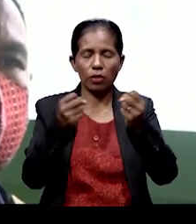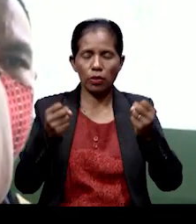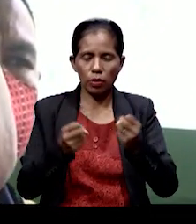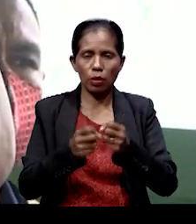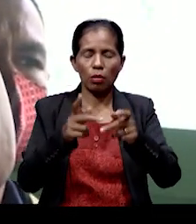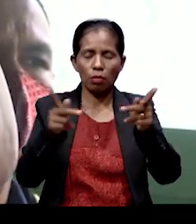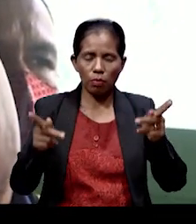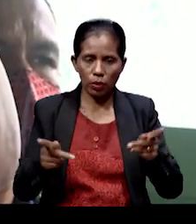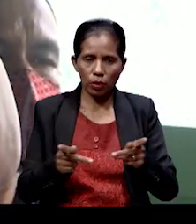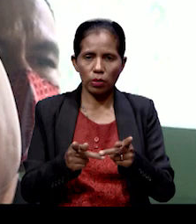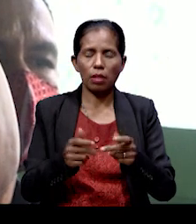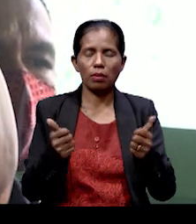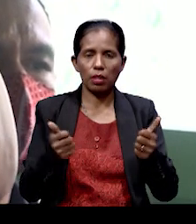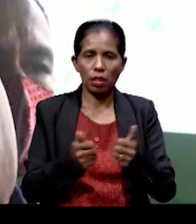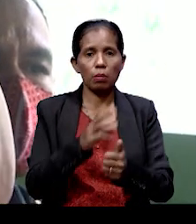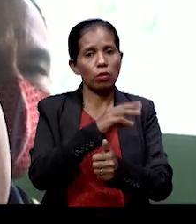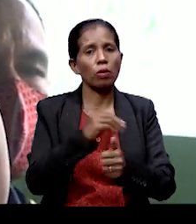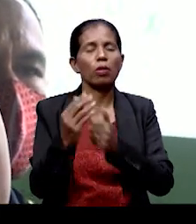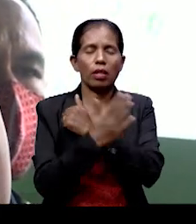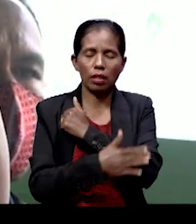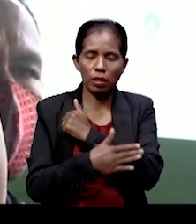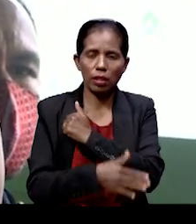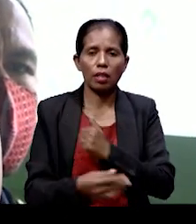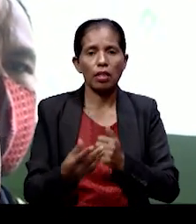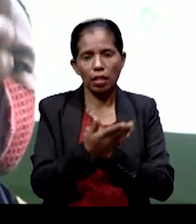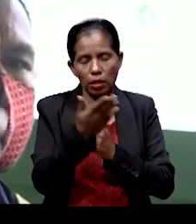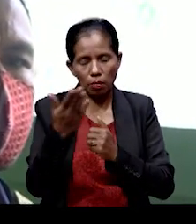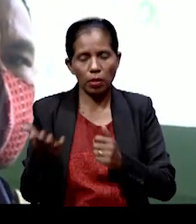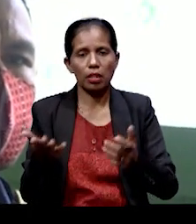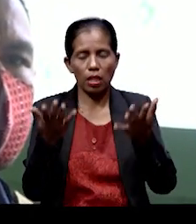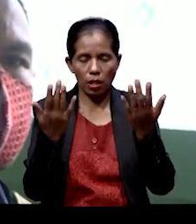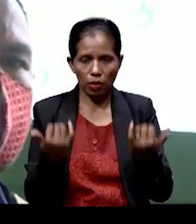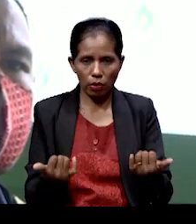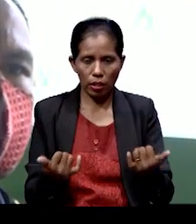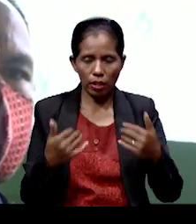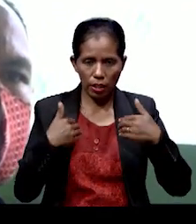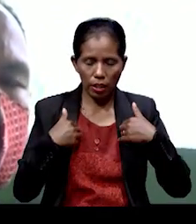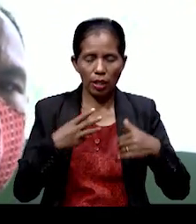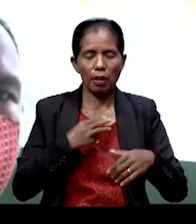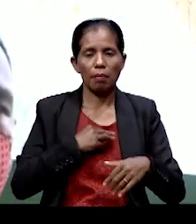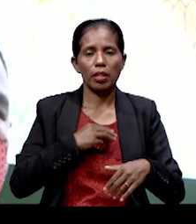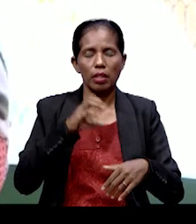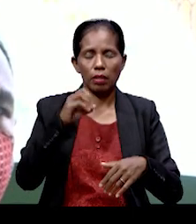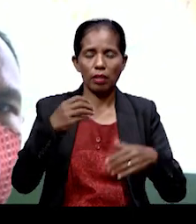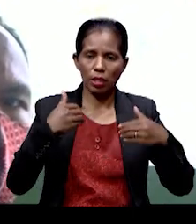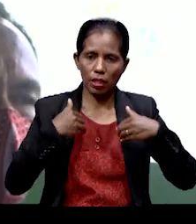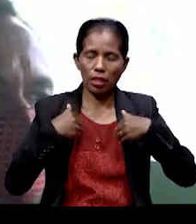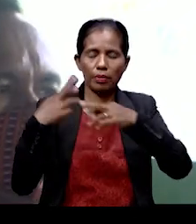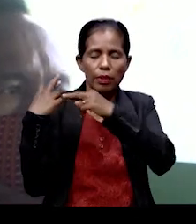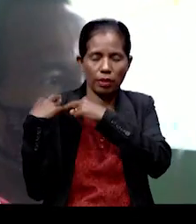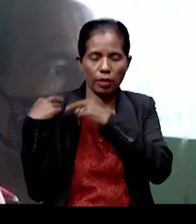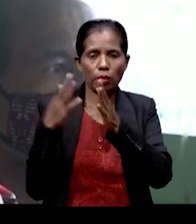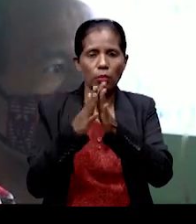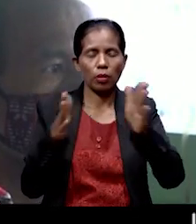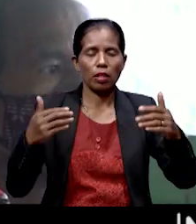administrativo no Lemos Nazão. Antai da Bótira, mas agora da Rau Guia Mitinaro, e a responsabilidade Bótira, atualmente em